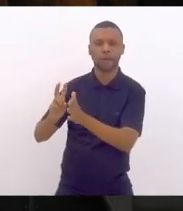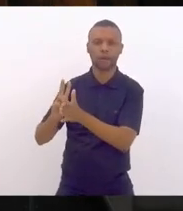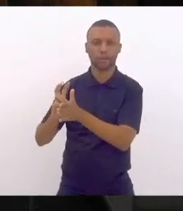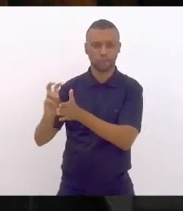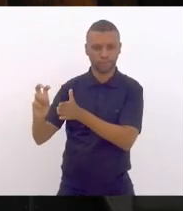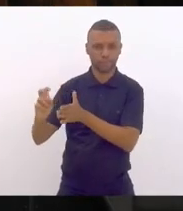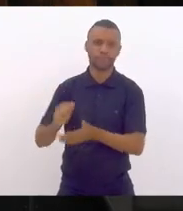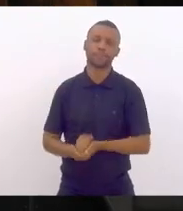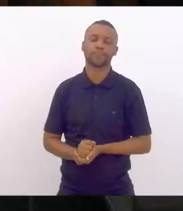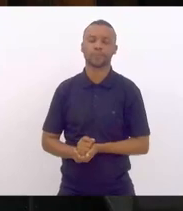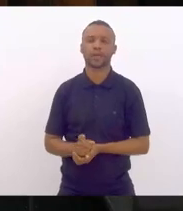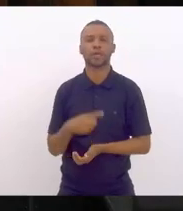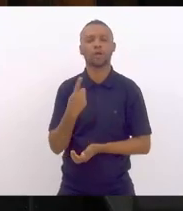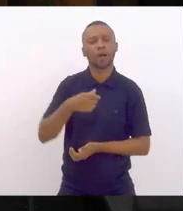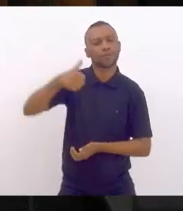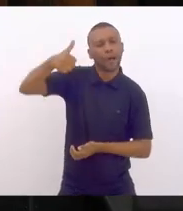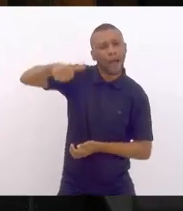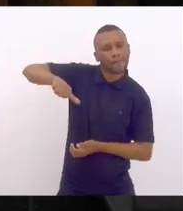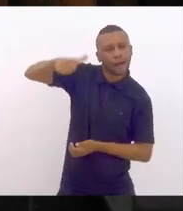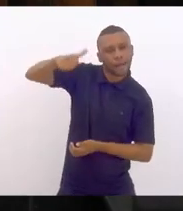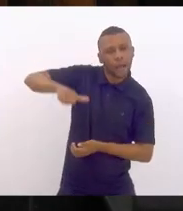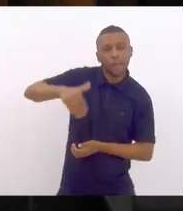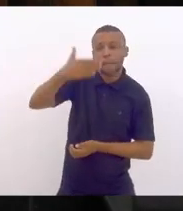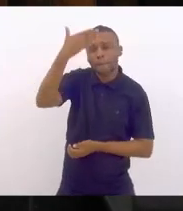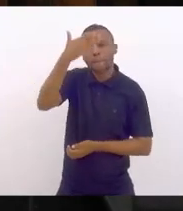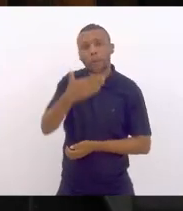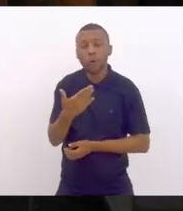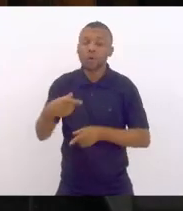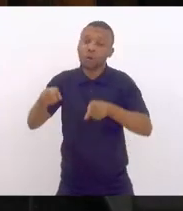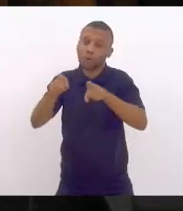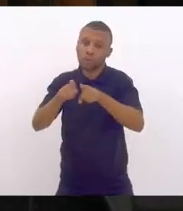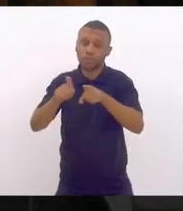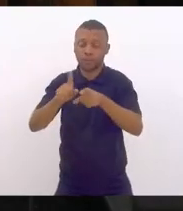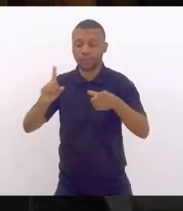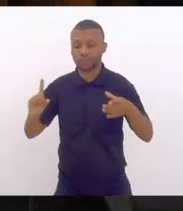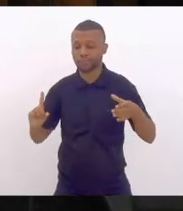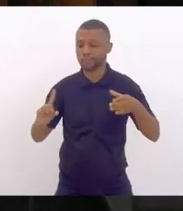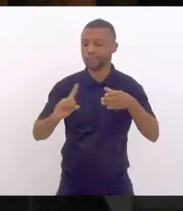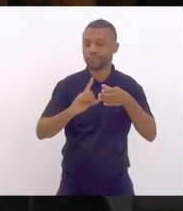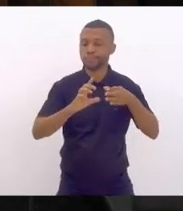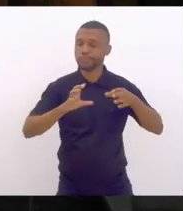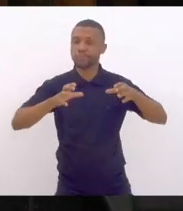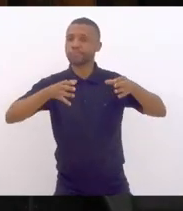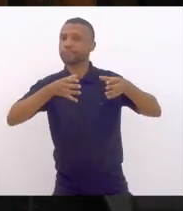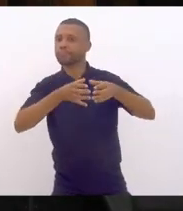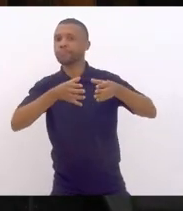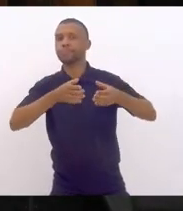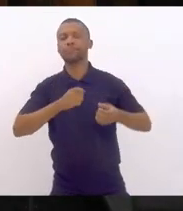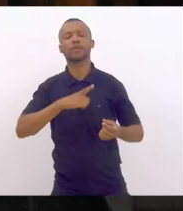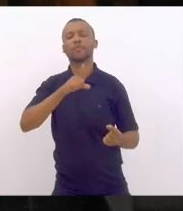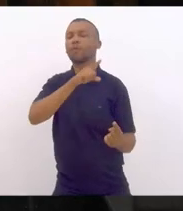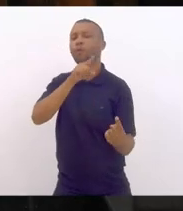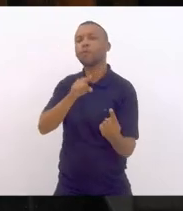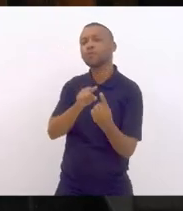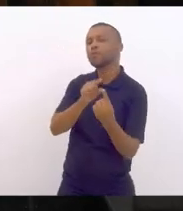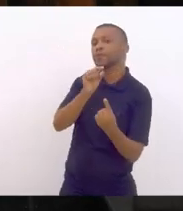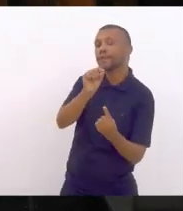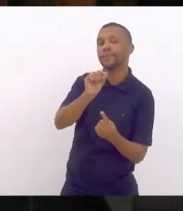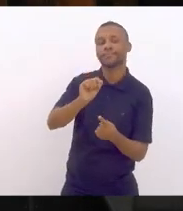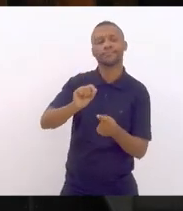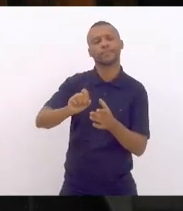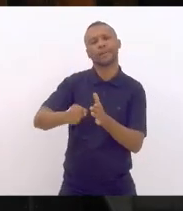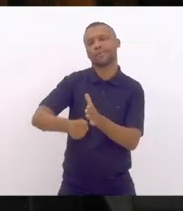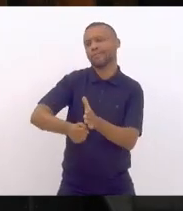verificamos constatamos já que também foi membro daquela comissão que nas